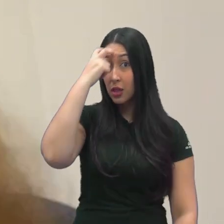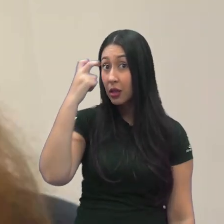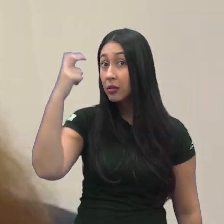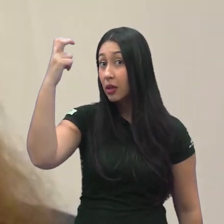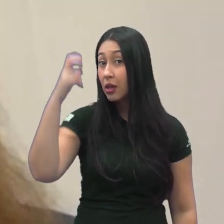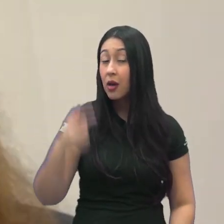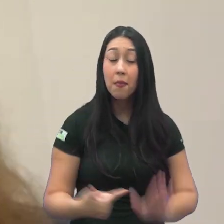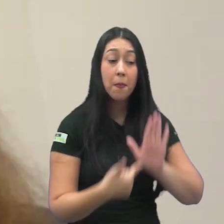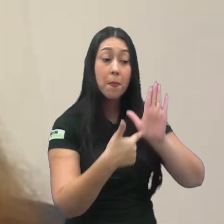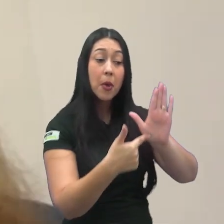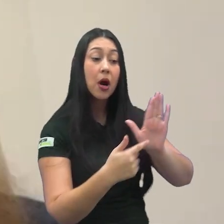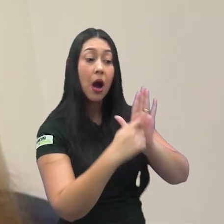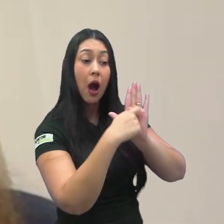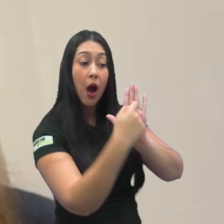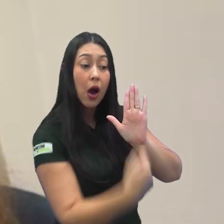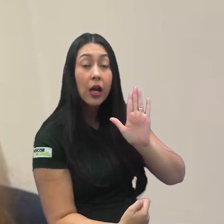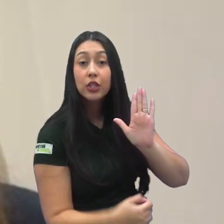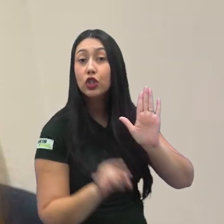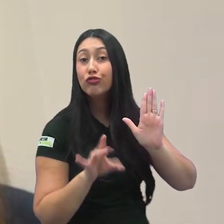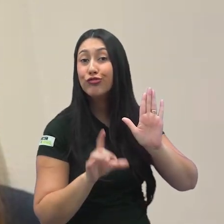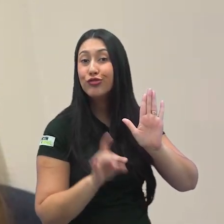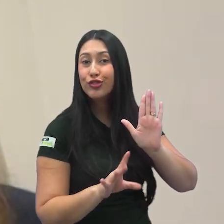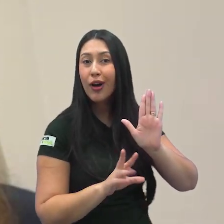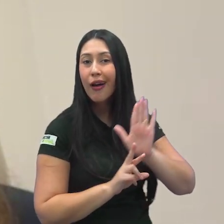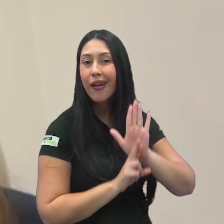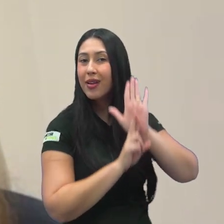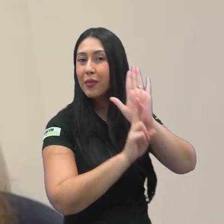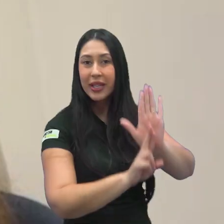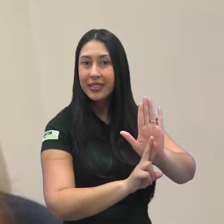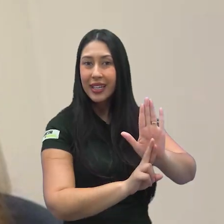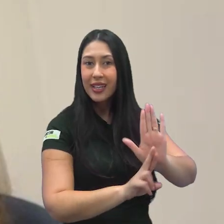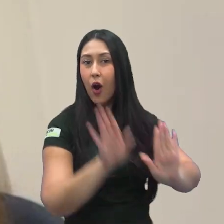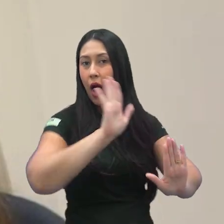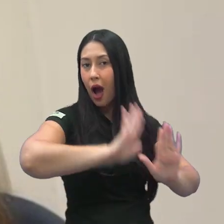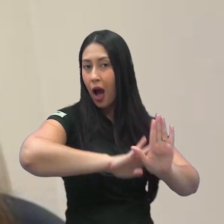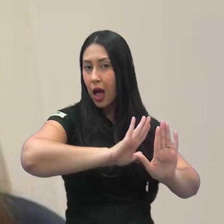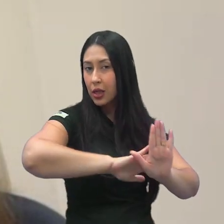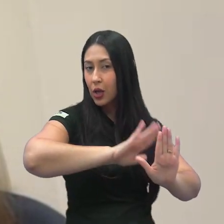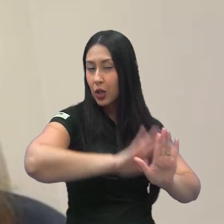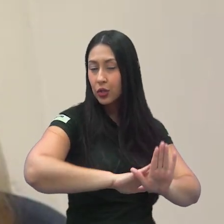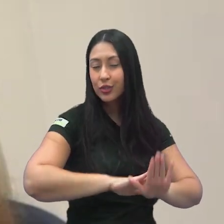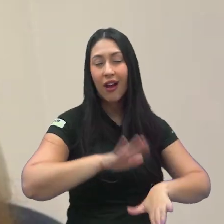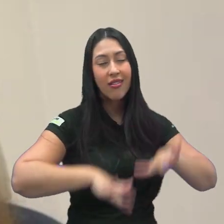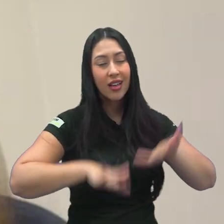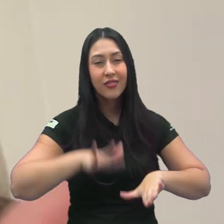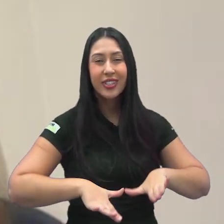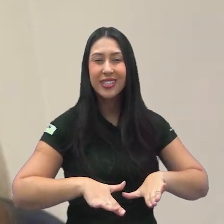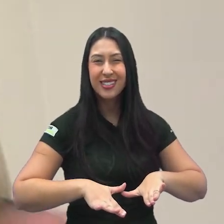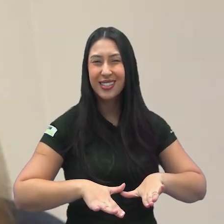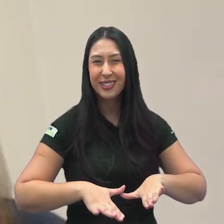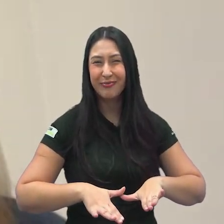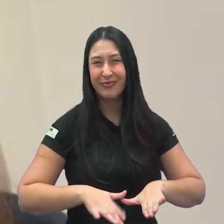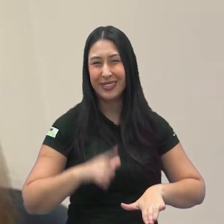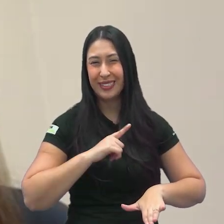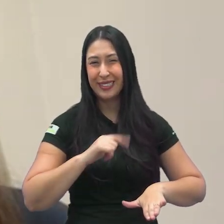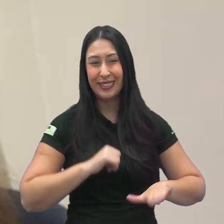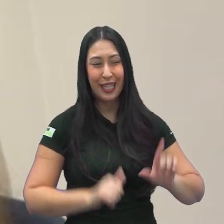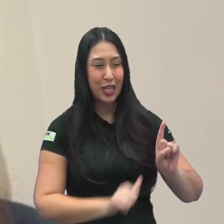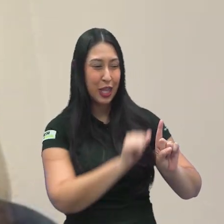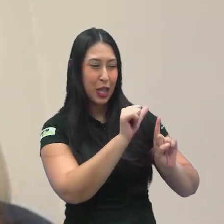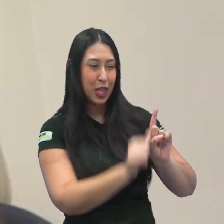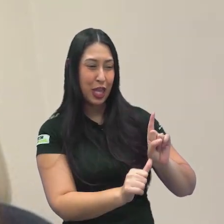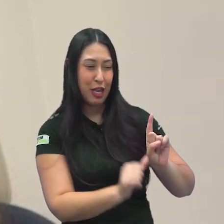da inteligência, os algoritmos são criados para reproduzir padrões ideológicos e muitas vezes reforçam